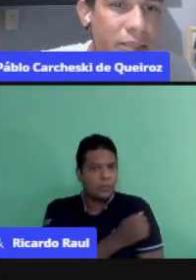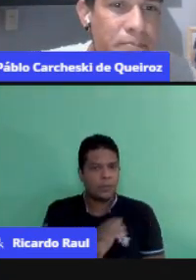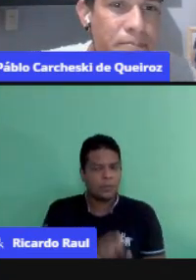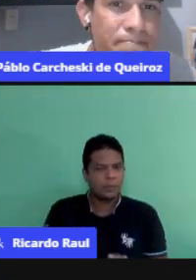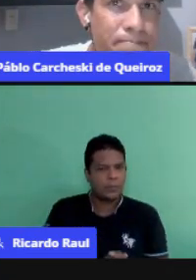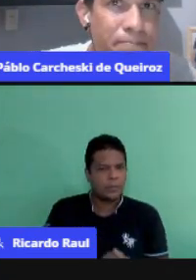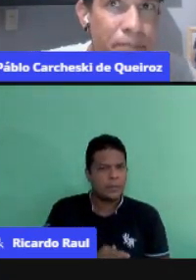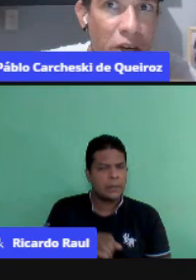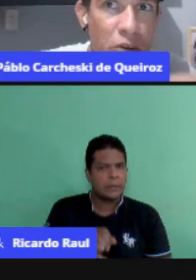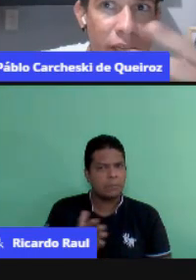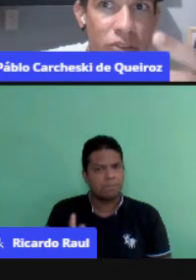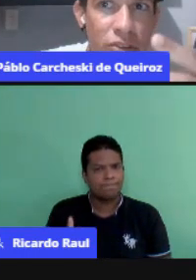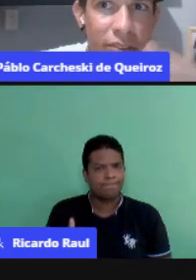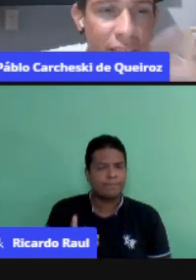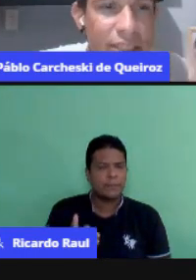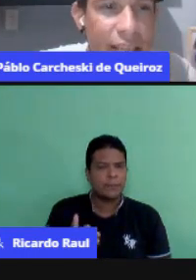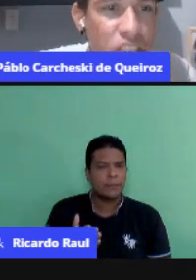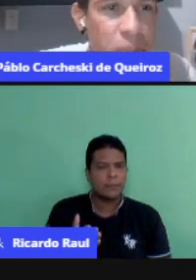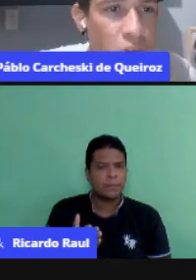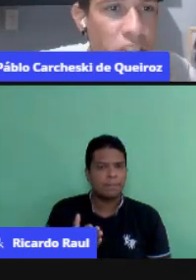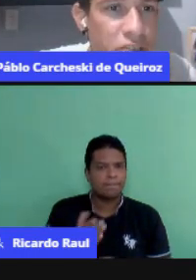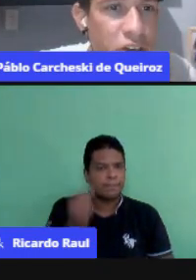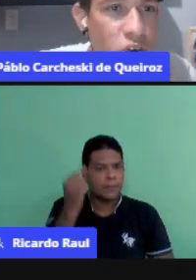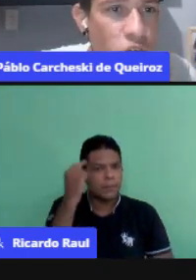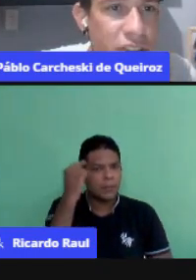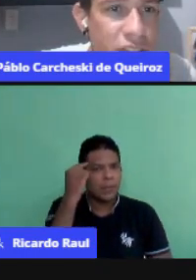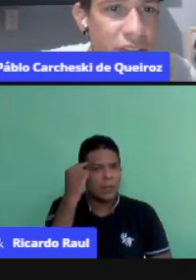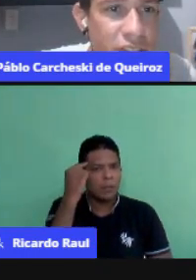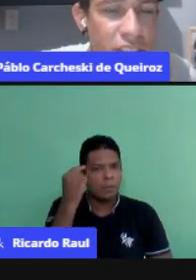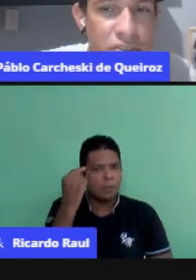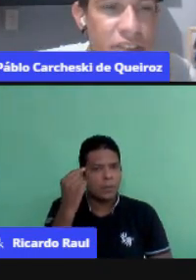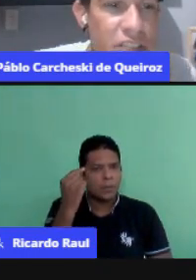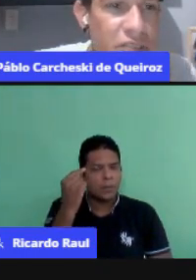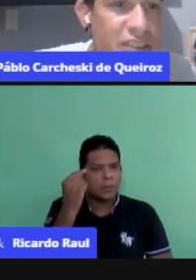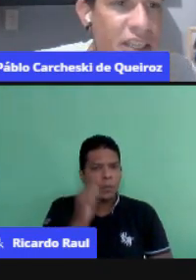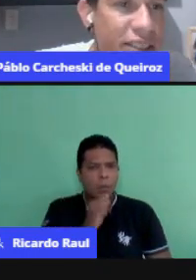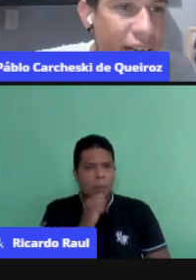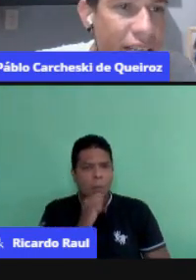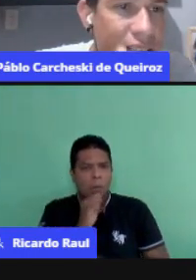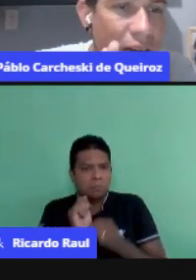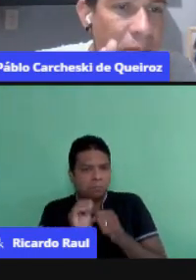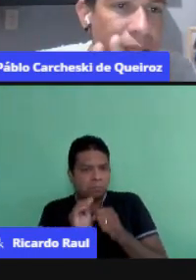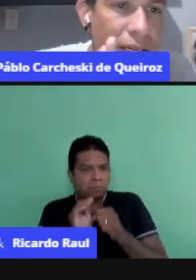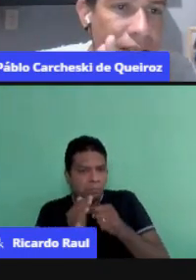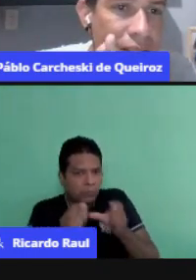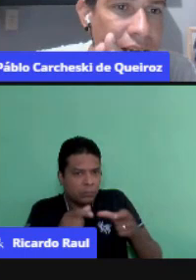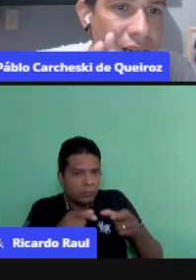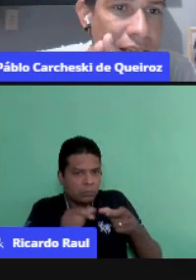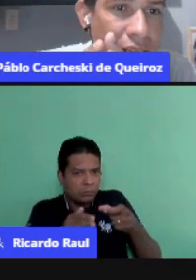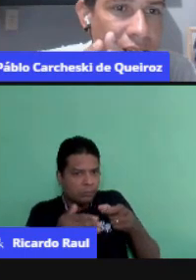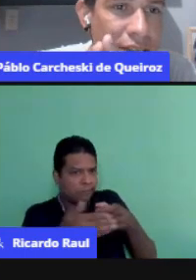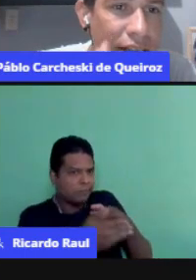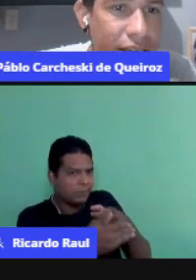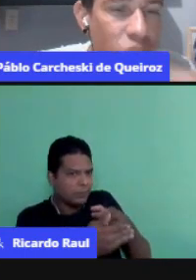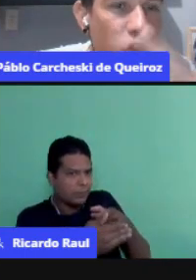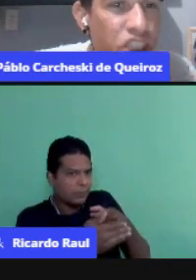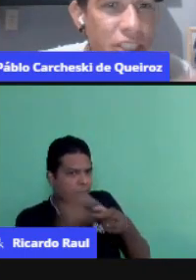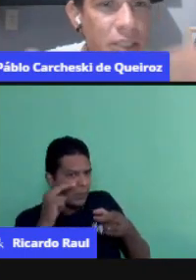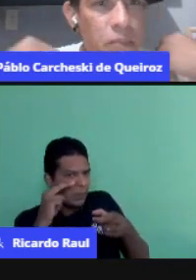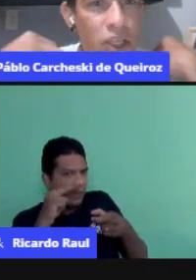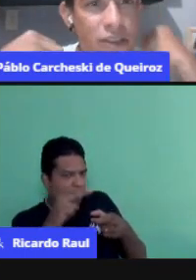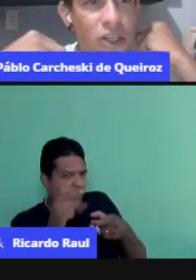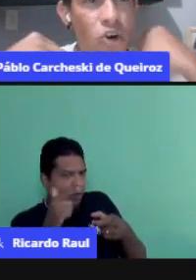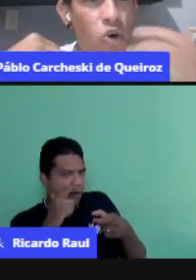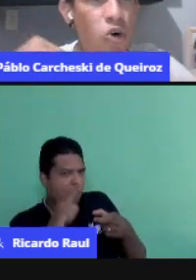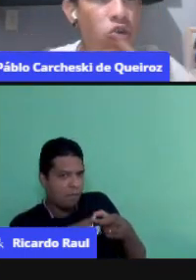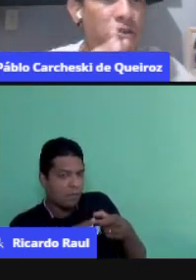que ele pelo menos tem a ideia de que pode haver coisas invisíveis ali atrás daquela pilha, né? Será que ele cogita